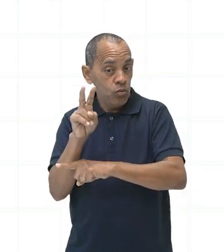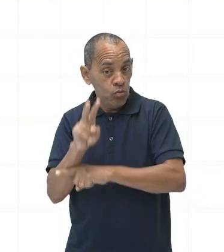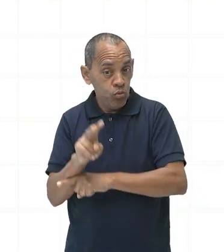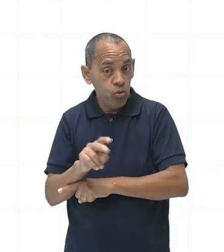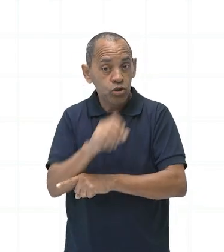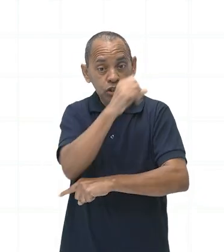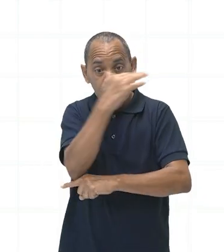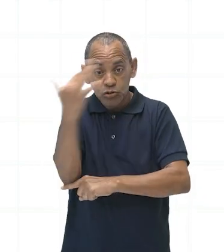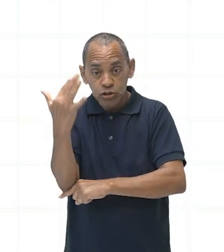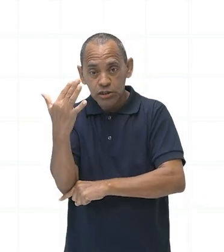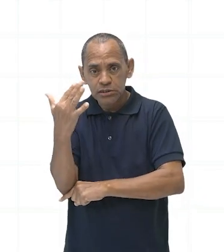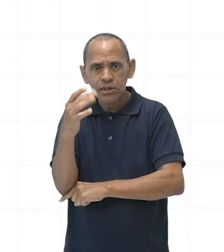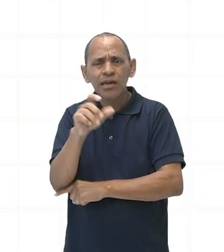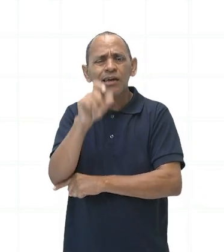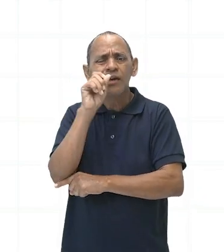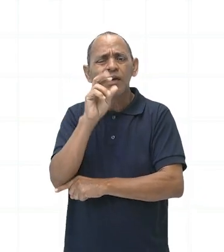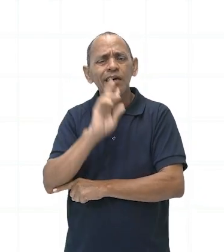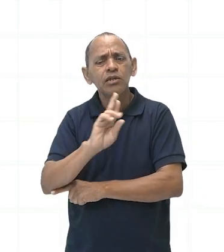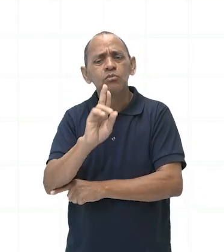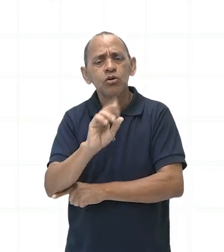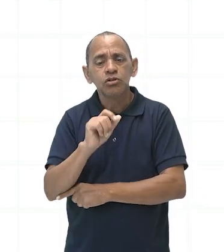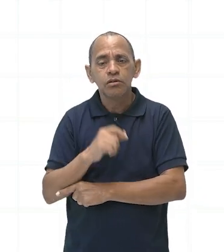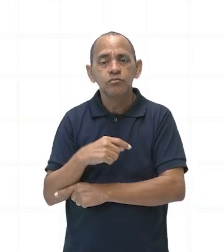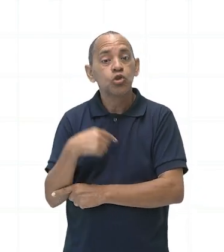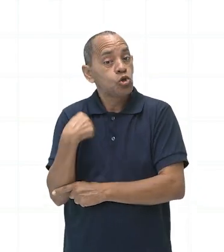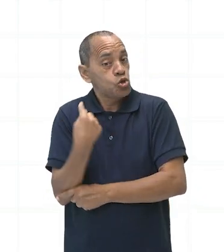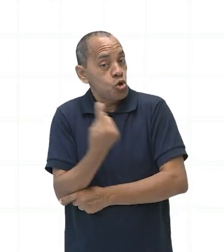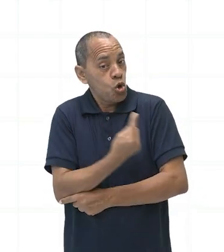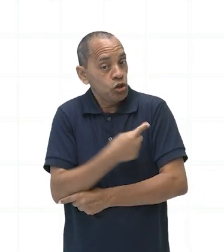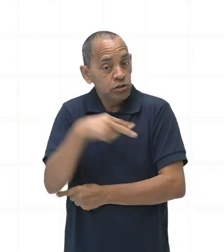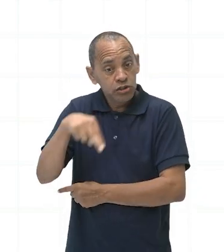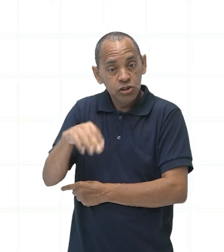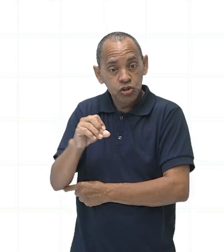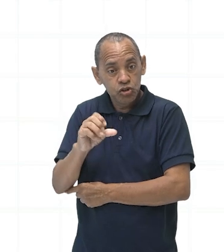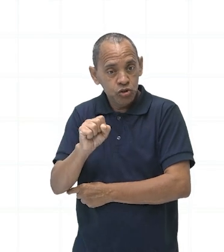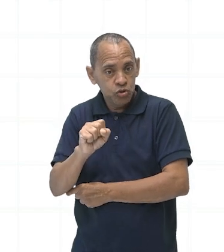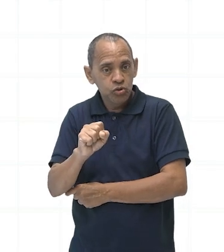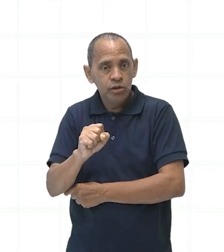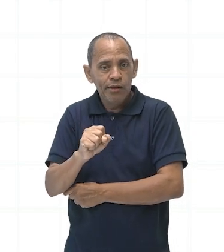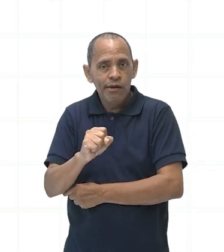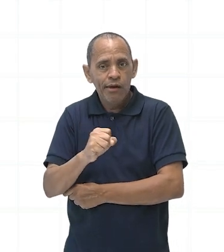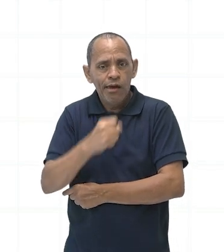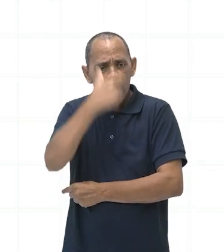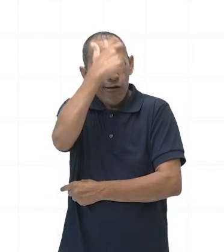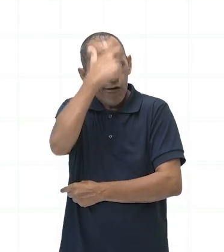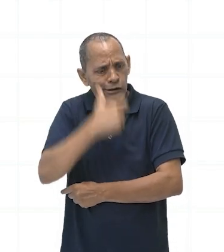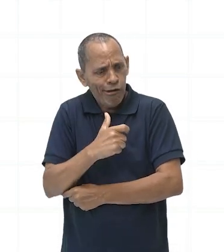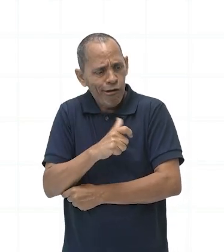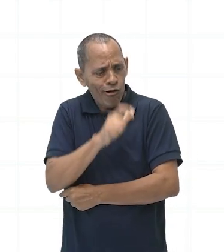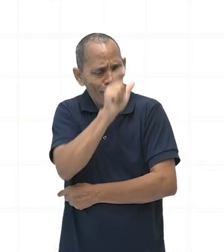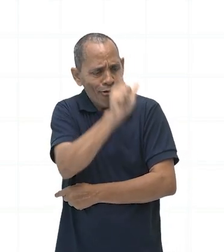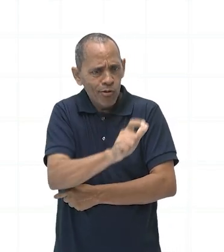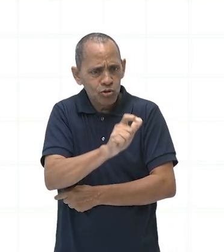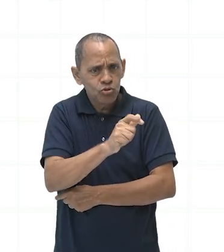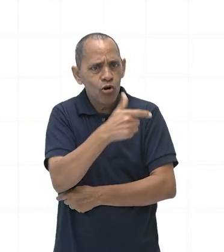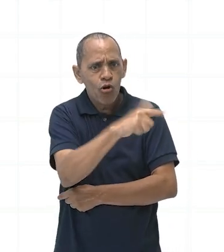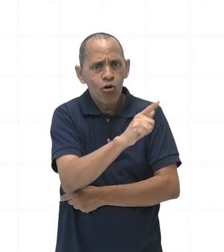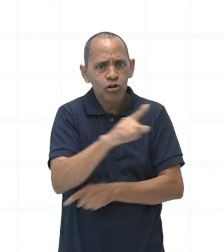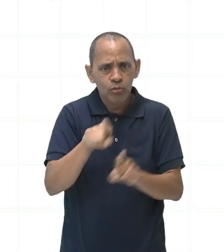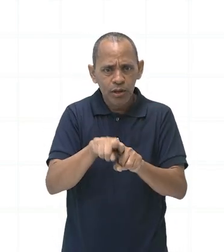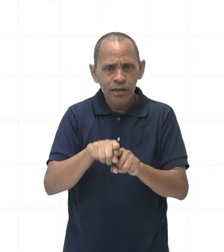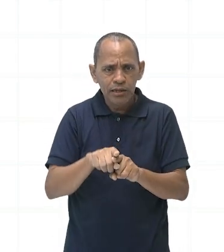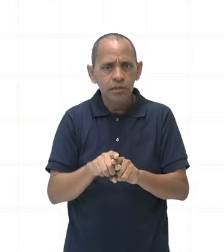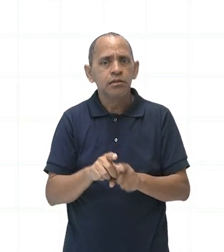preservamos a natureza. Mas, gente, a palavra nós, eu e outra pessoa, está escrita antes